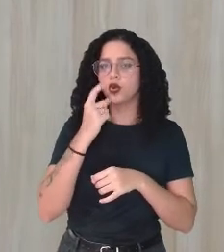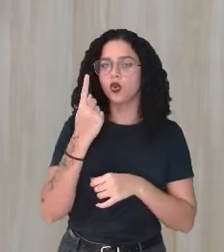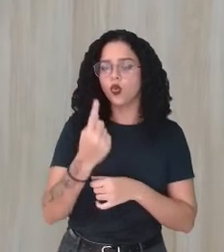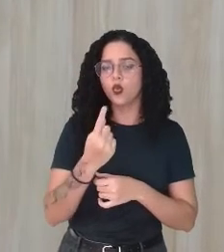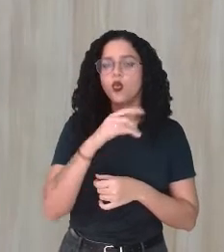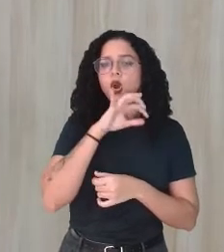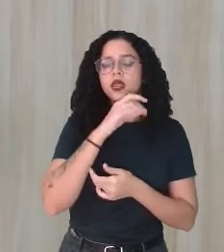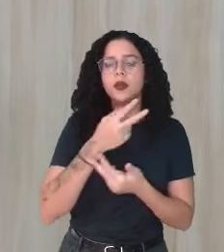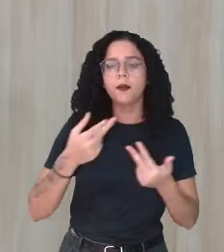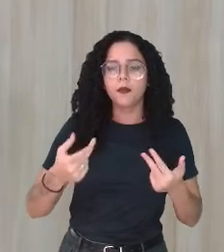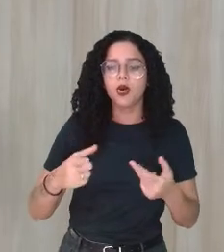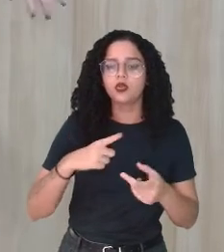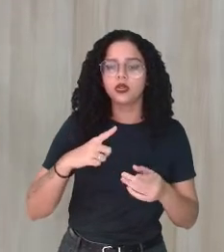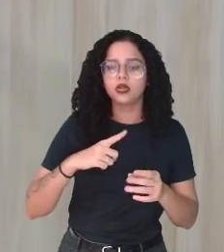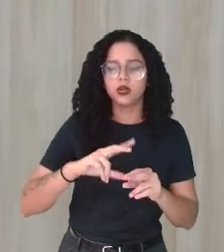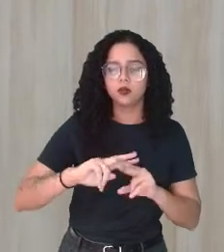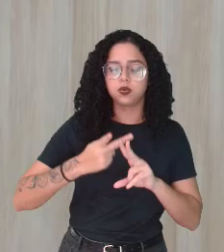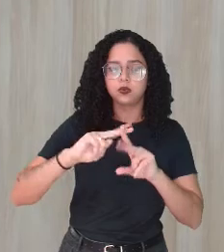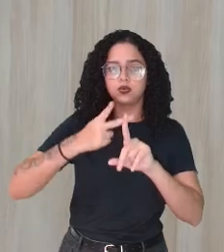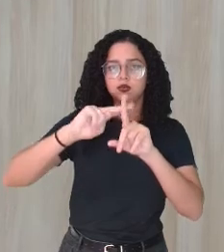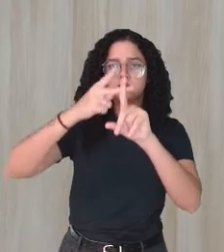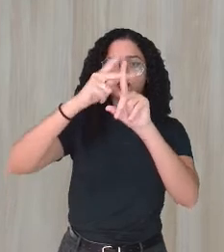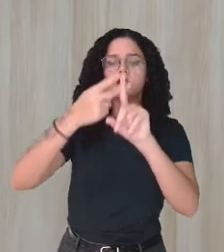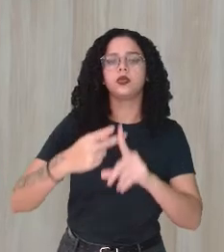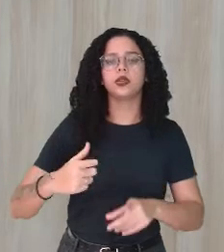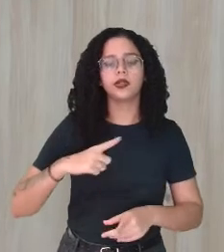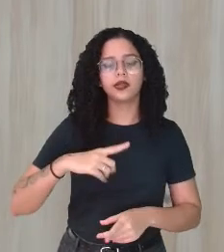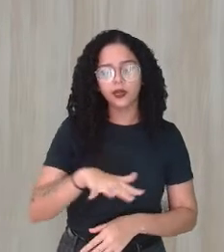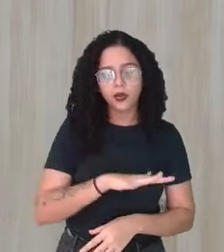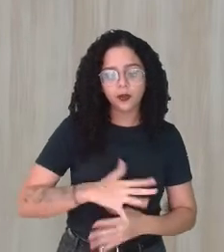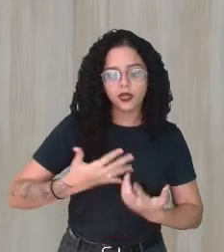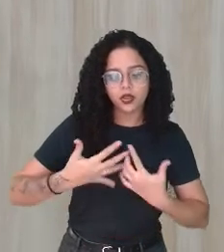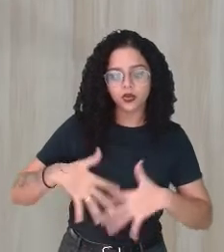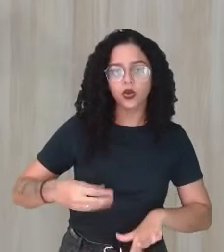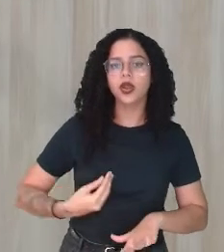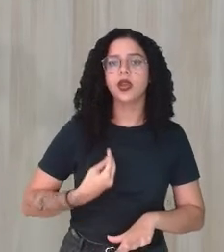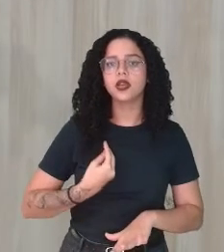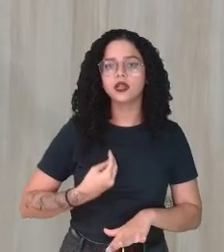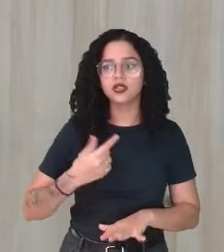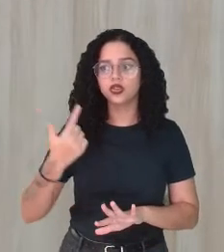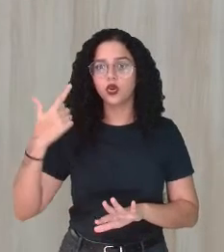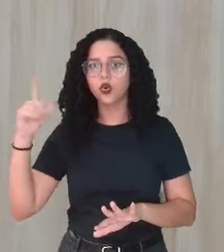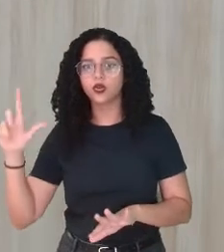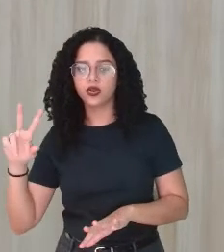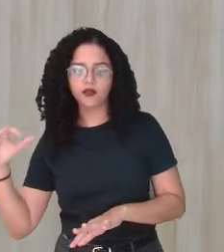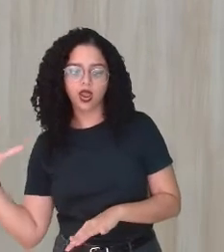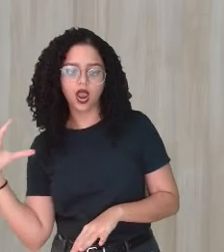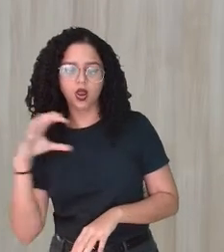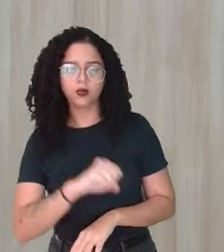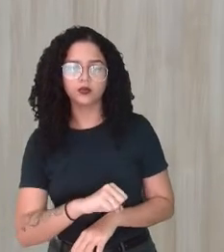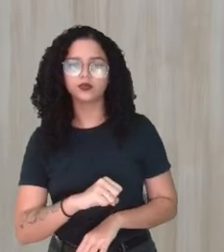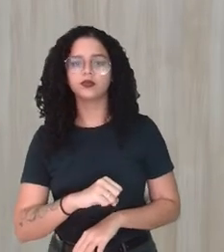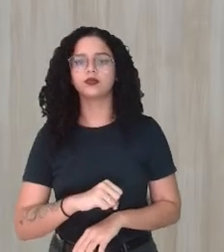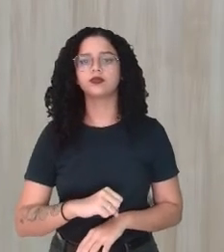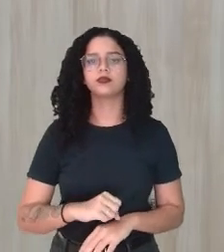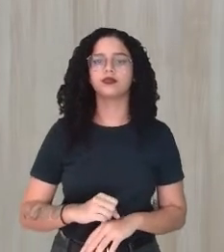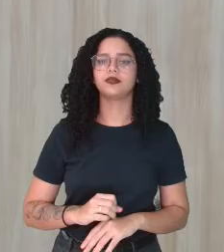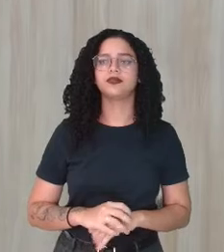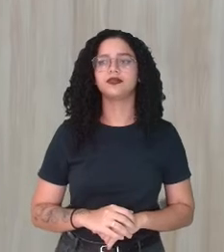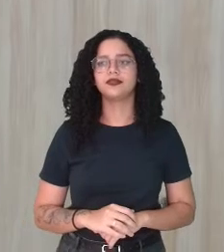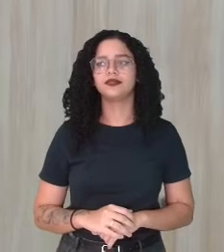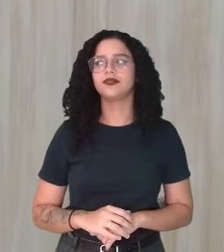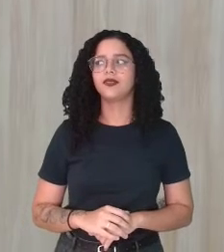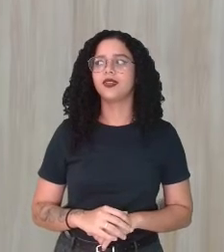está se proliferando demais e ela está no ambiente natural dela, existe a outra que vai lá, ó, dá conta